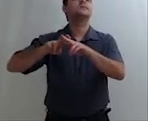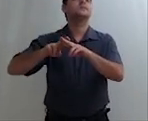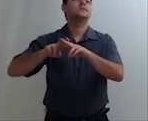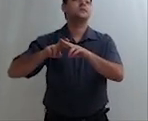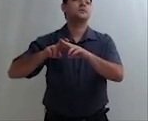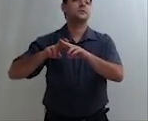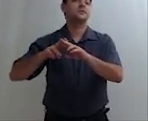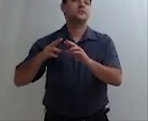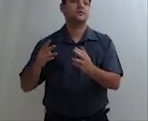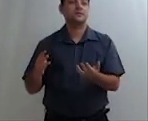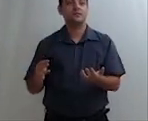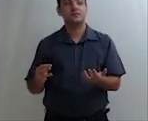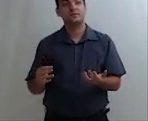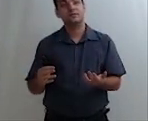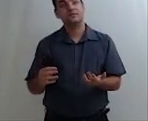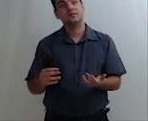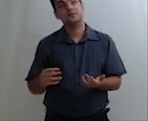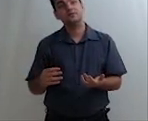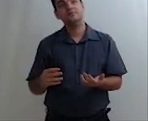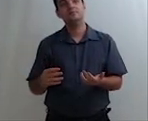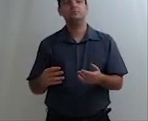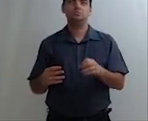eh e